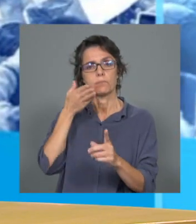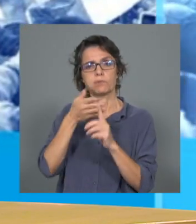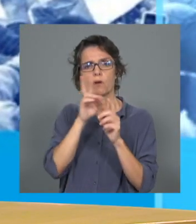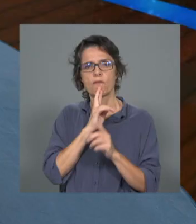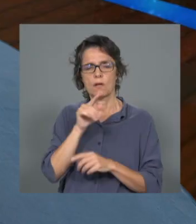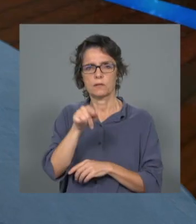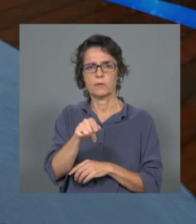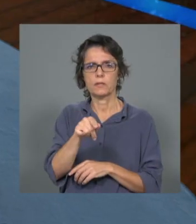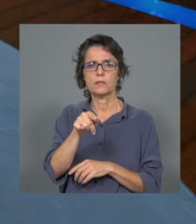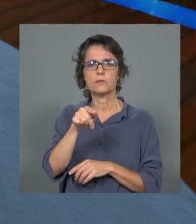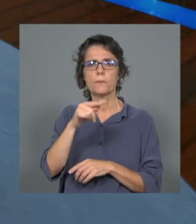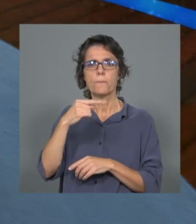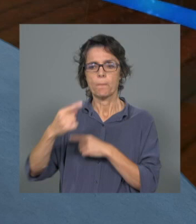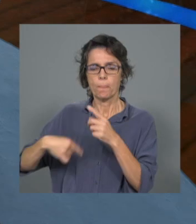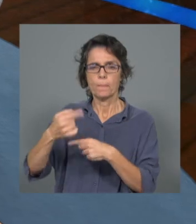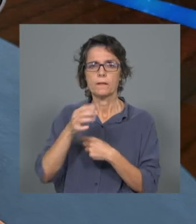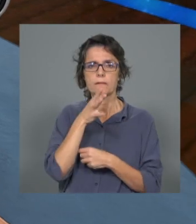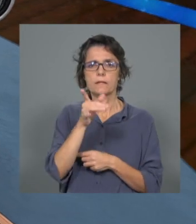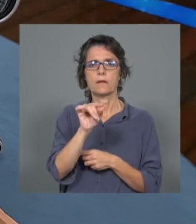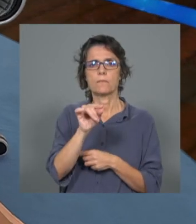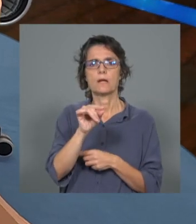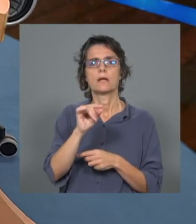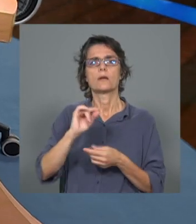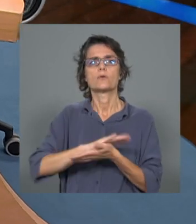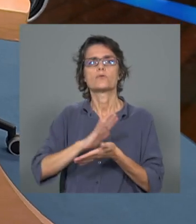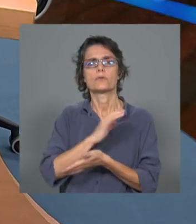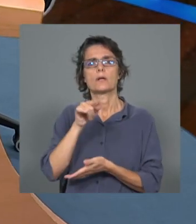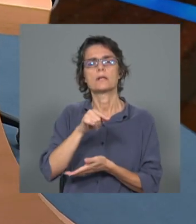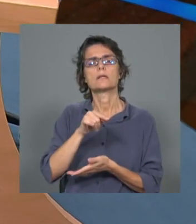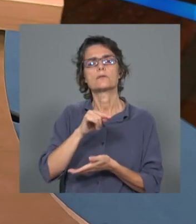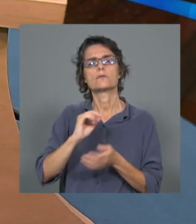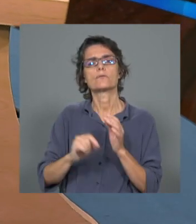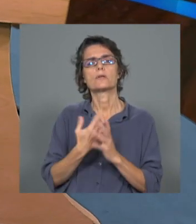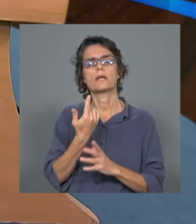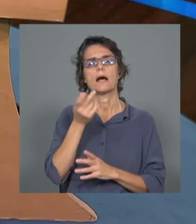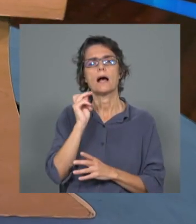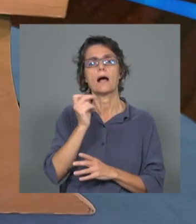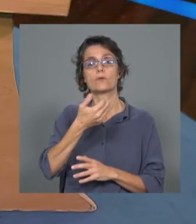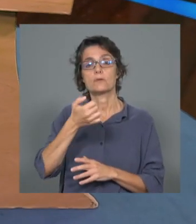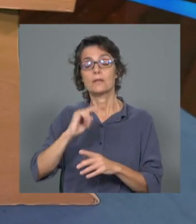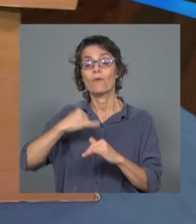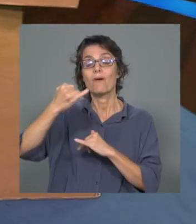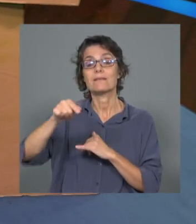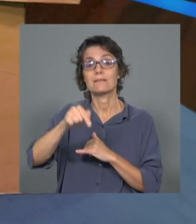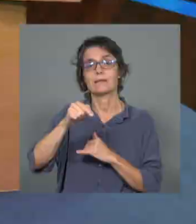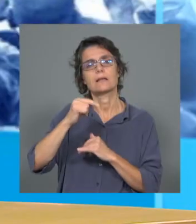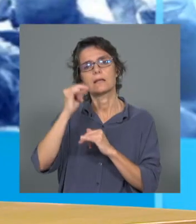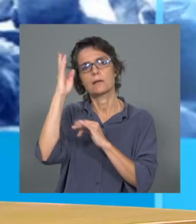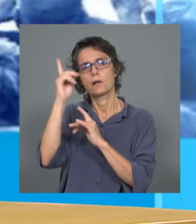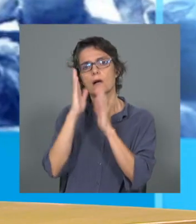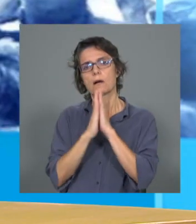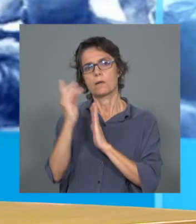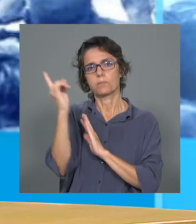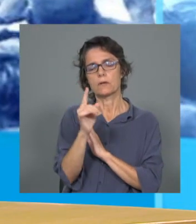só esta cronologia, que o jornal foi criado 5 anos depois das aparições e 8 anos